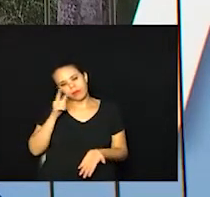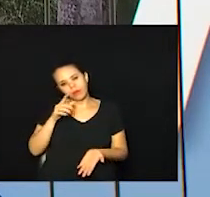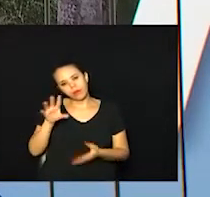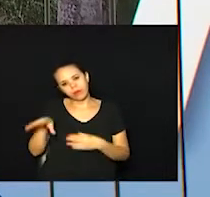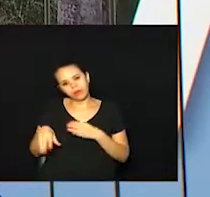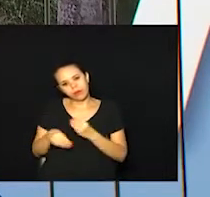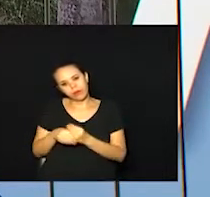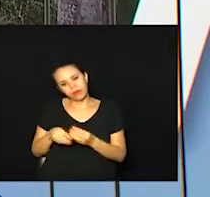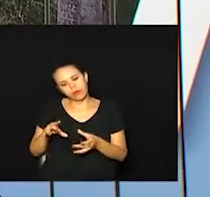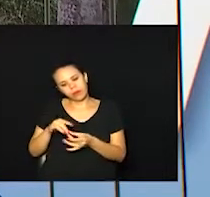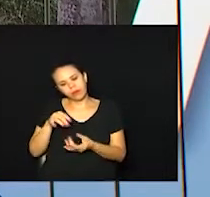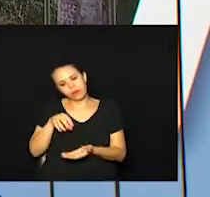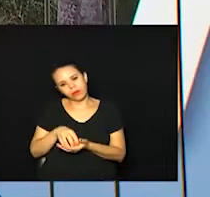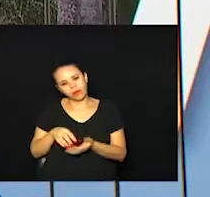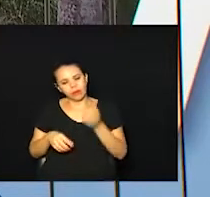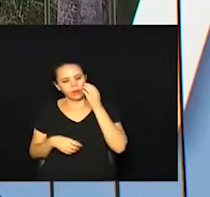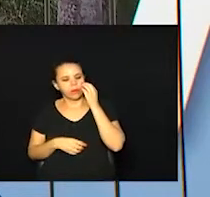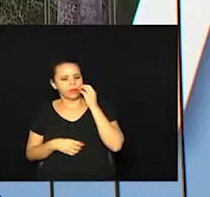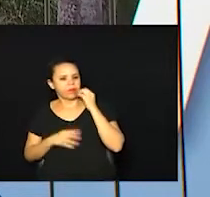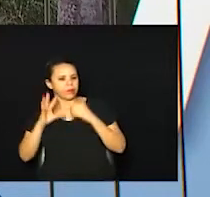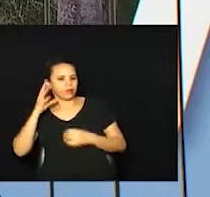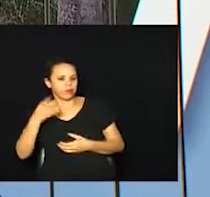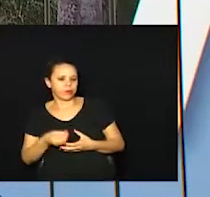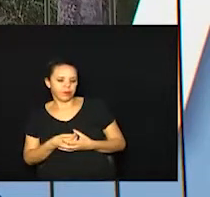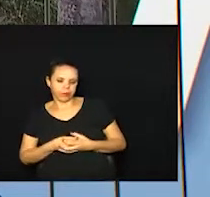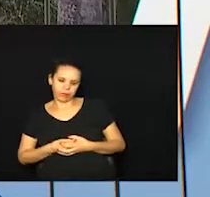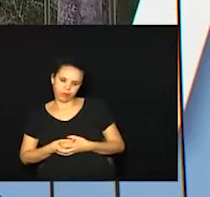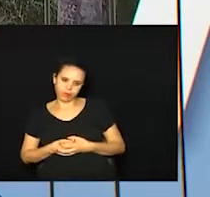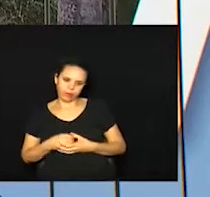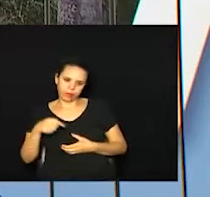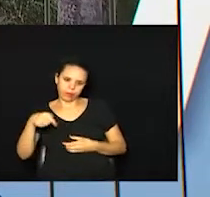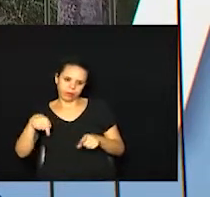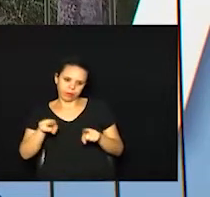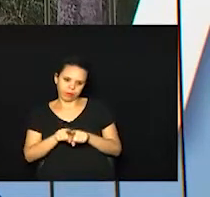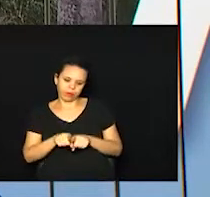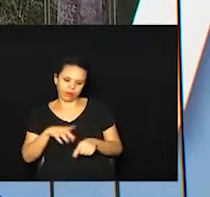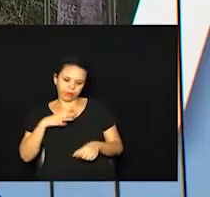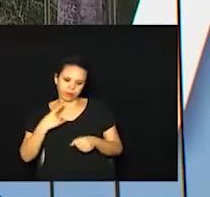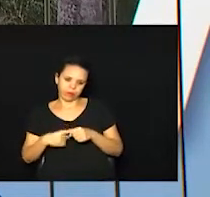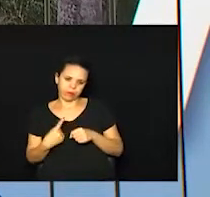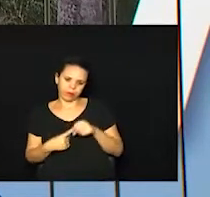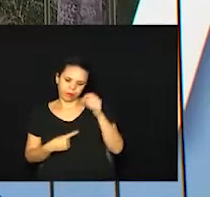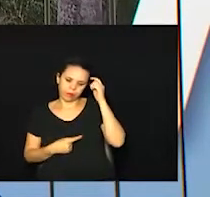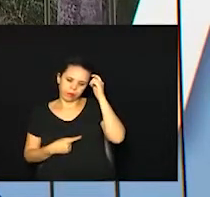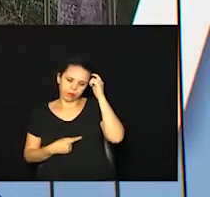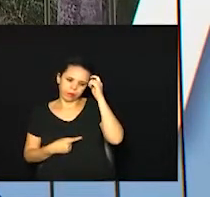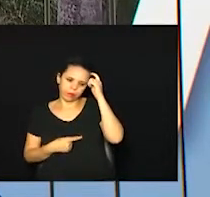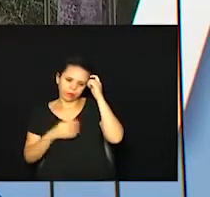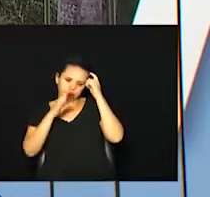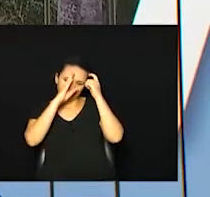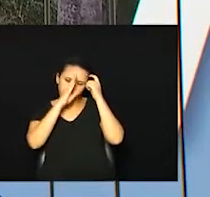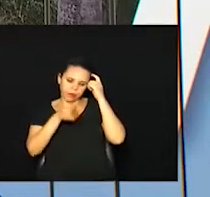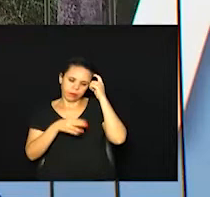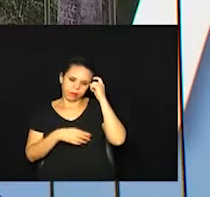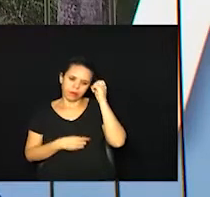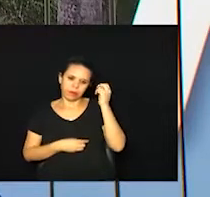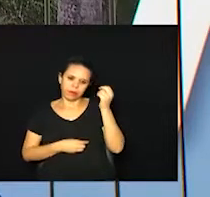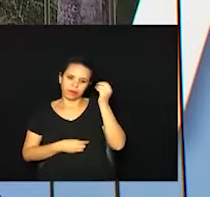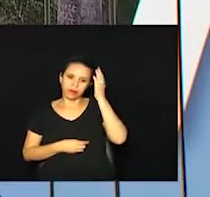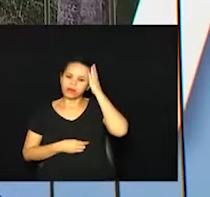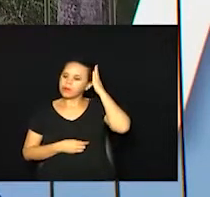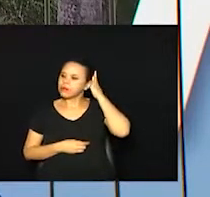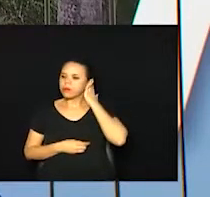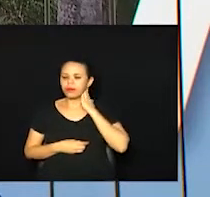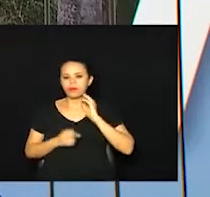constituímos essa unidade entendendo que aqui também no município ela é fundamental, né, para